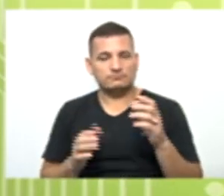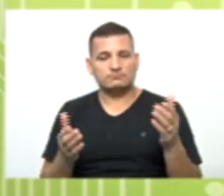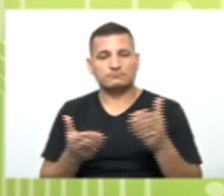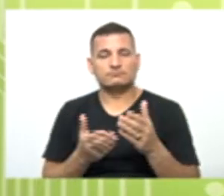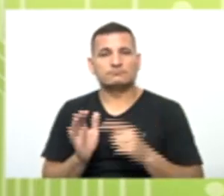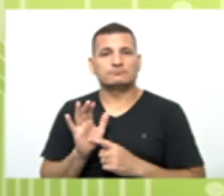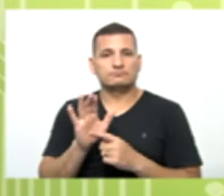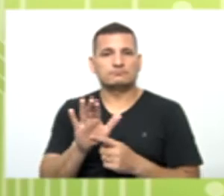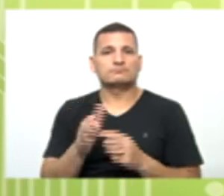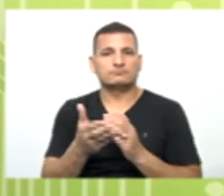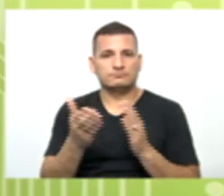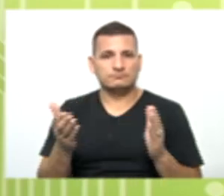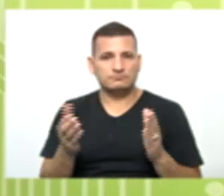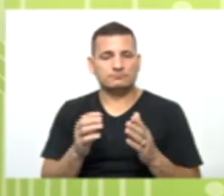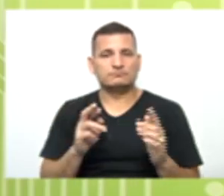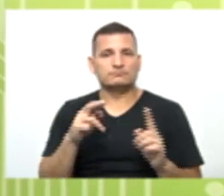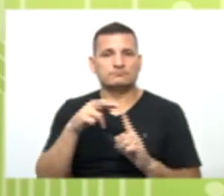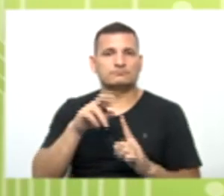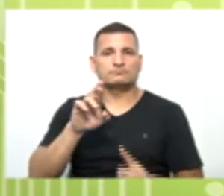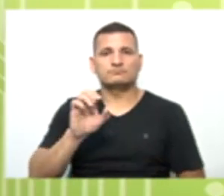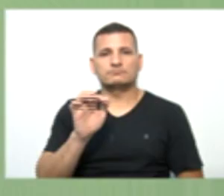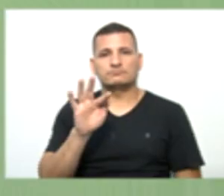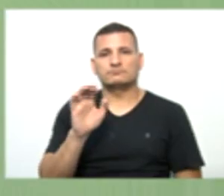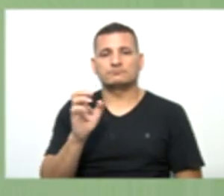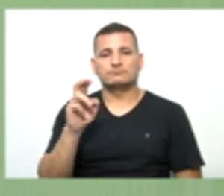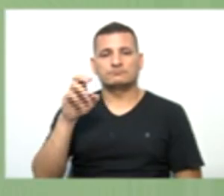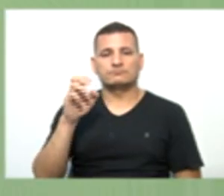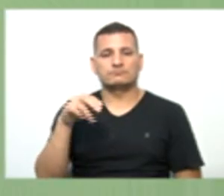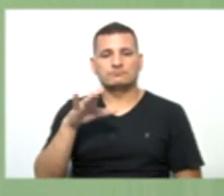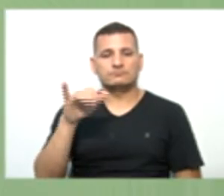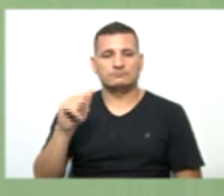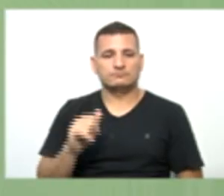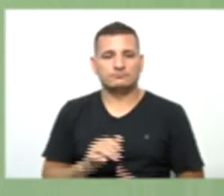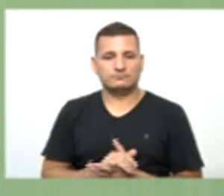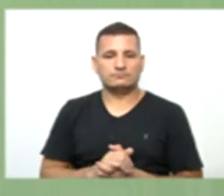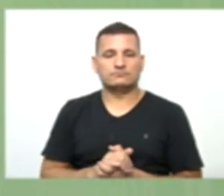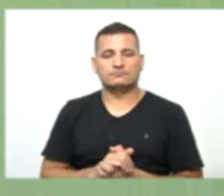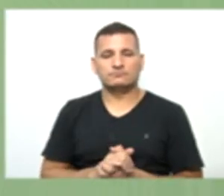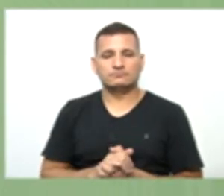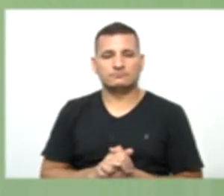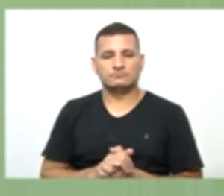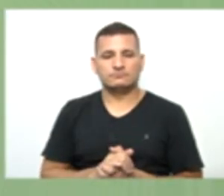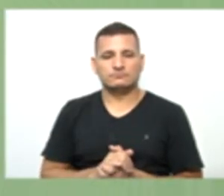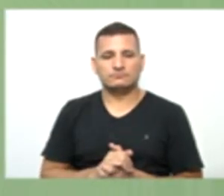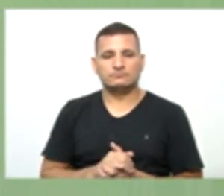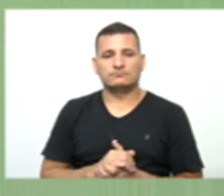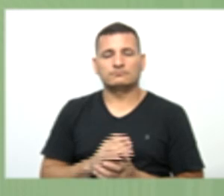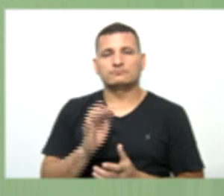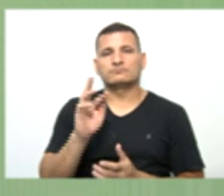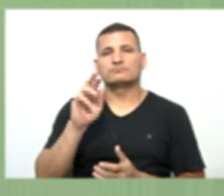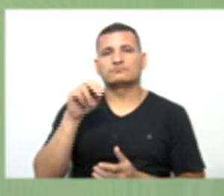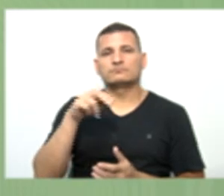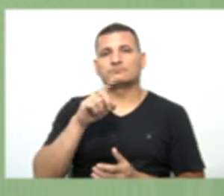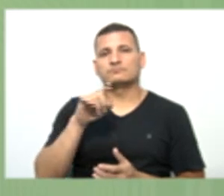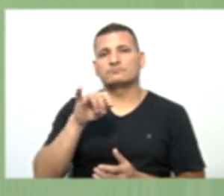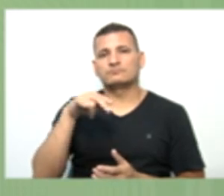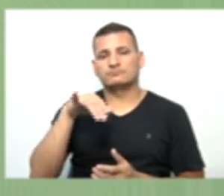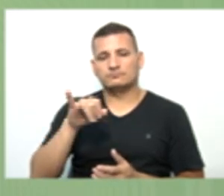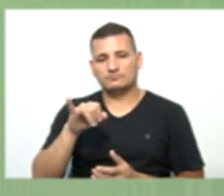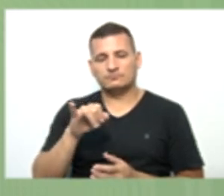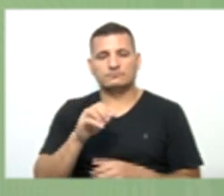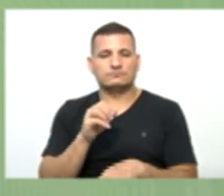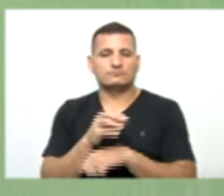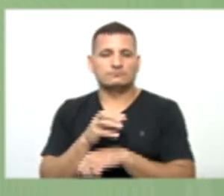para você a de referência. Olha, Franzin, Sérgio Francisco Loz, Orientação para a Prática